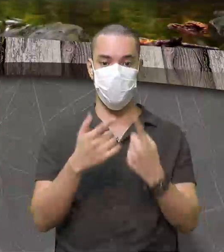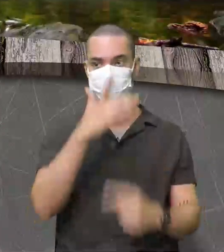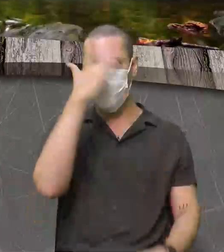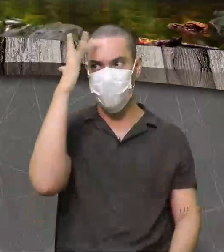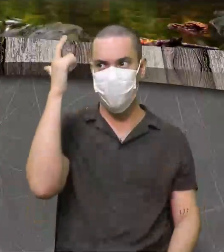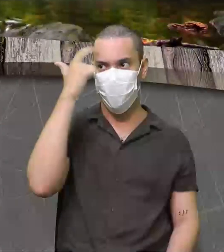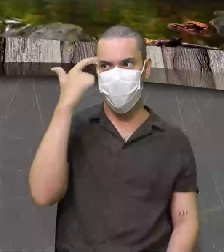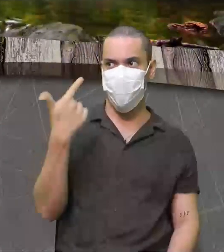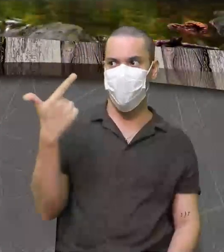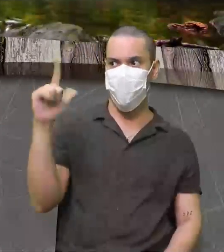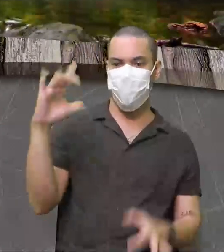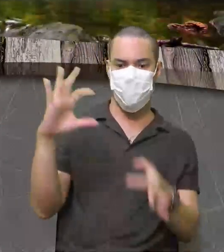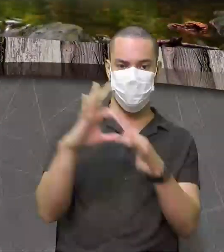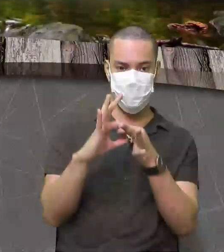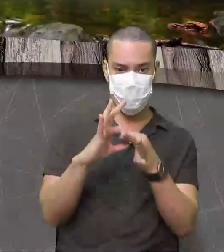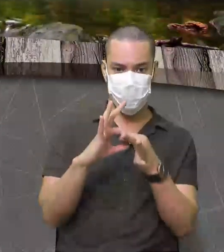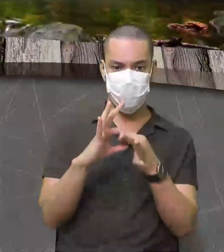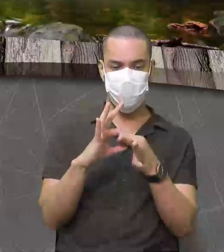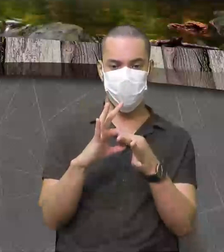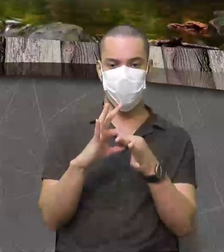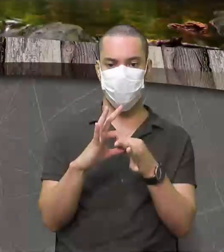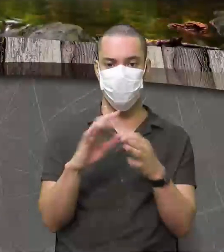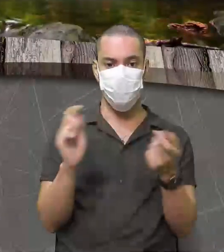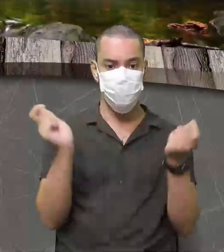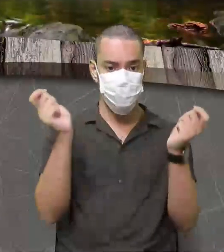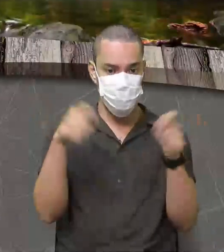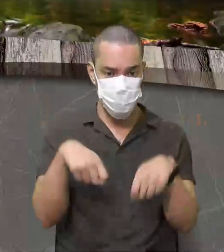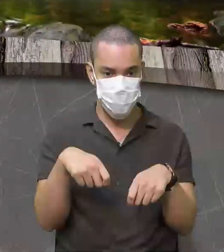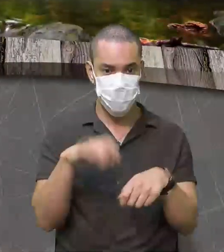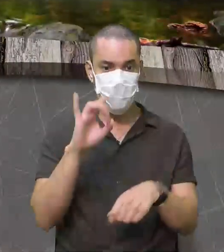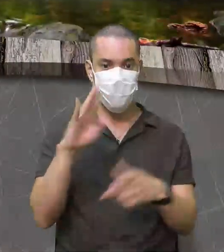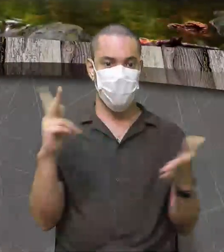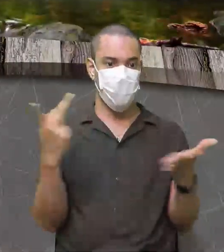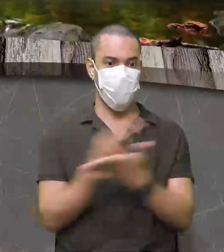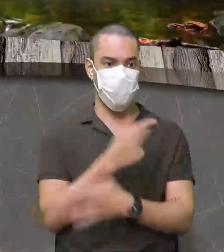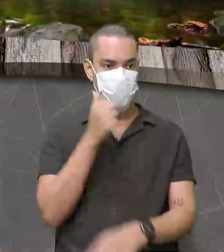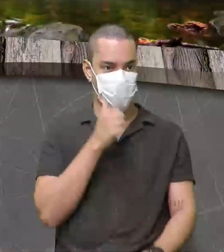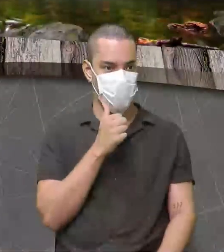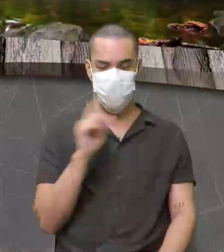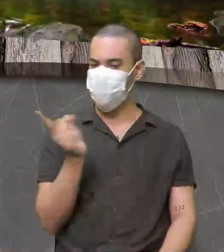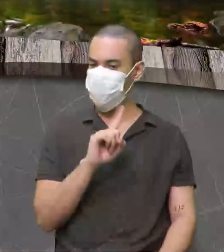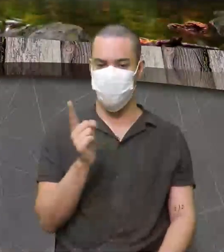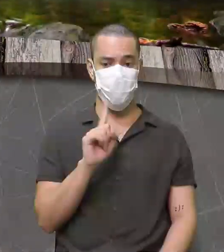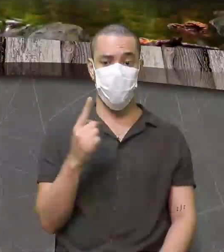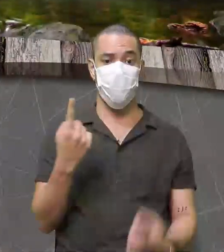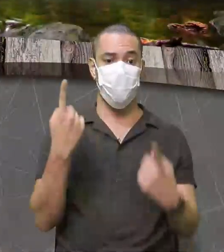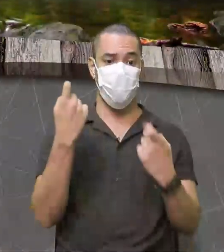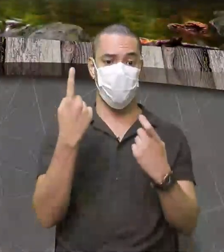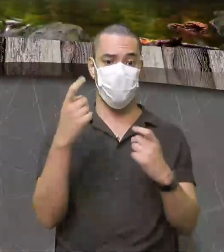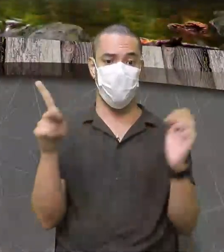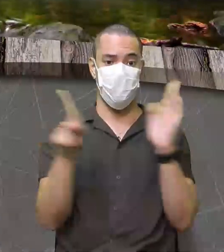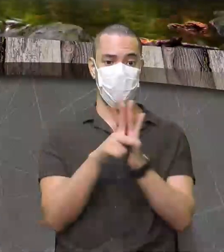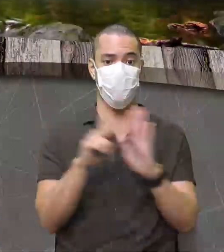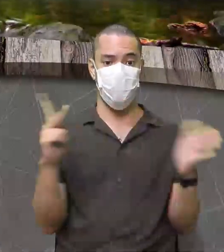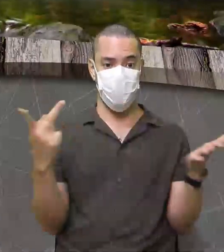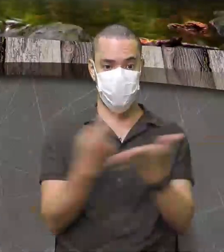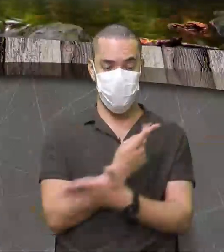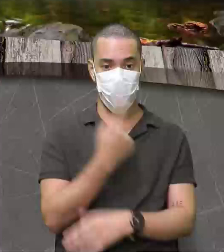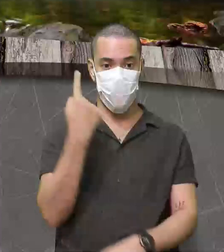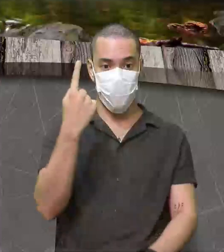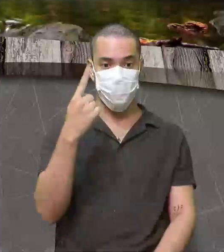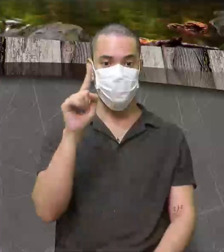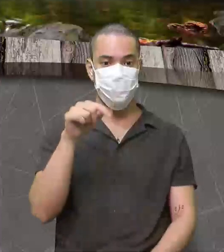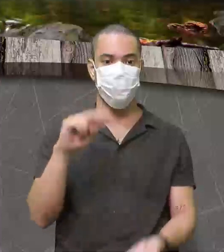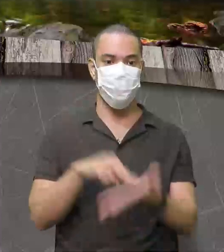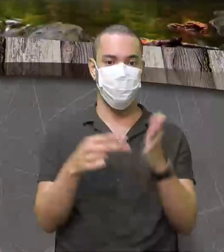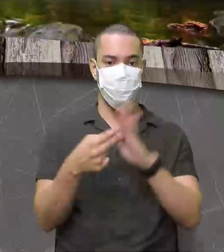outra ligada ao sexo, que ela ocorre só vai acontecer na mulher. Não. A única herança que só ocorre em um sexo é a restrita